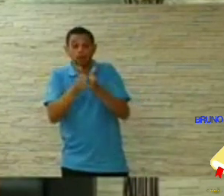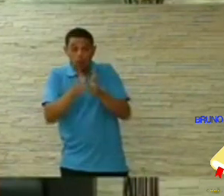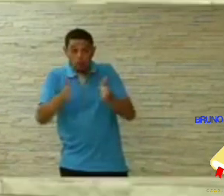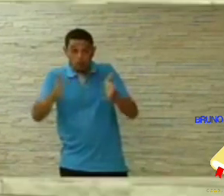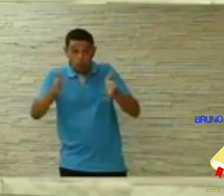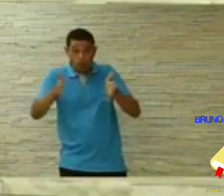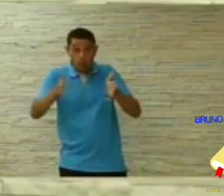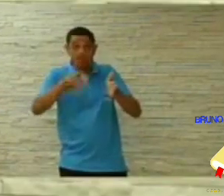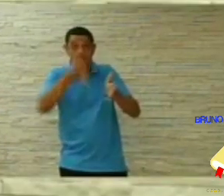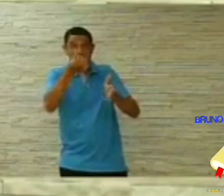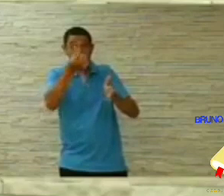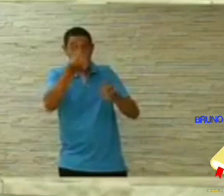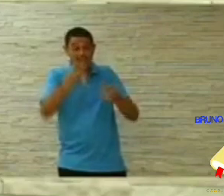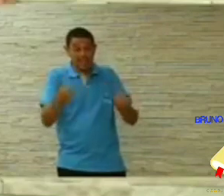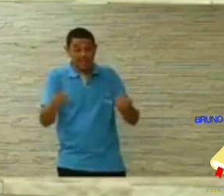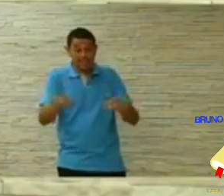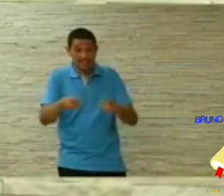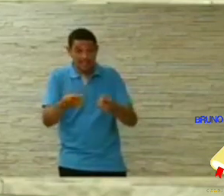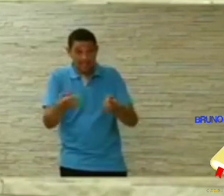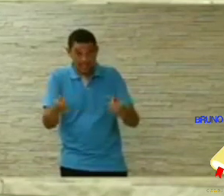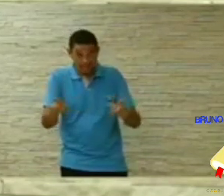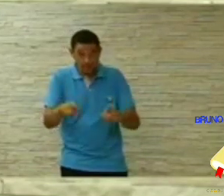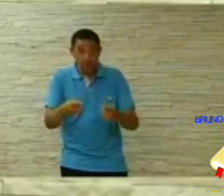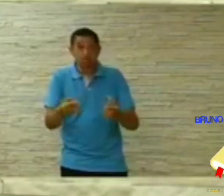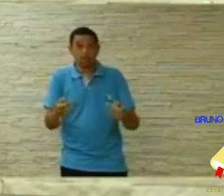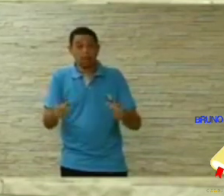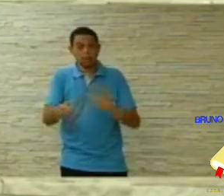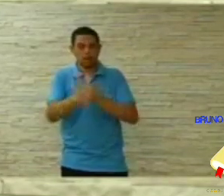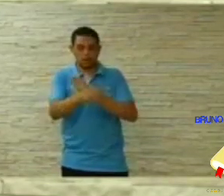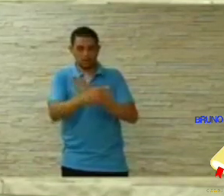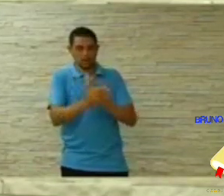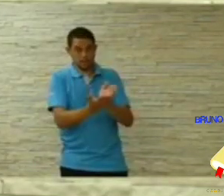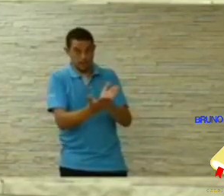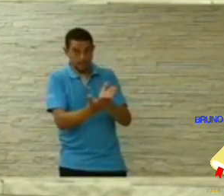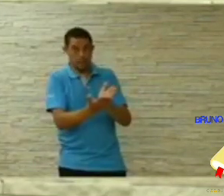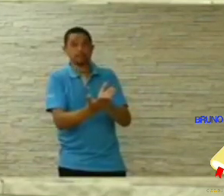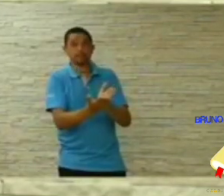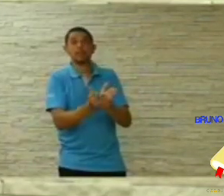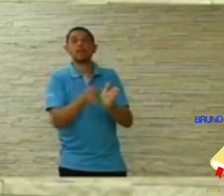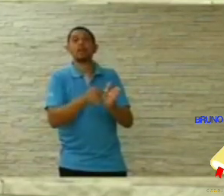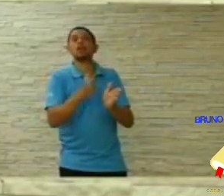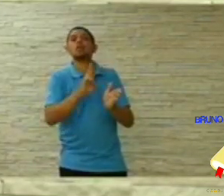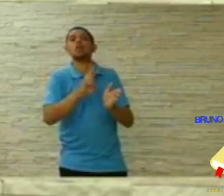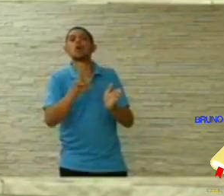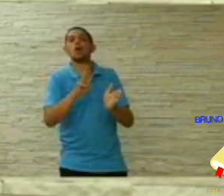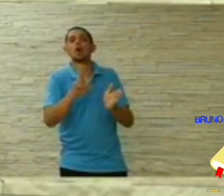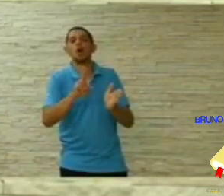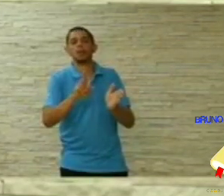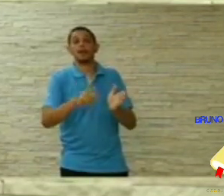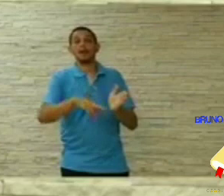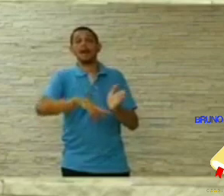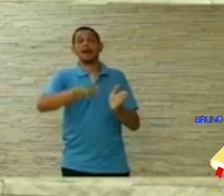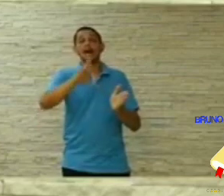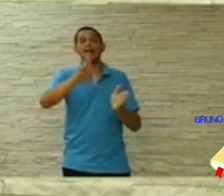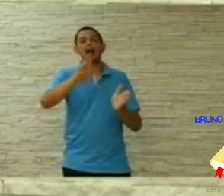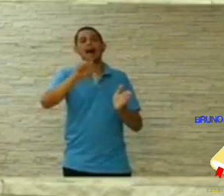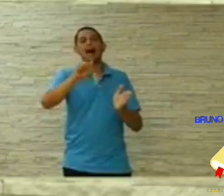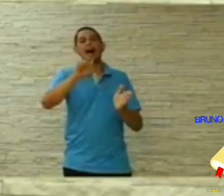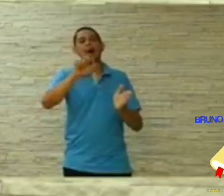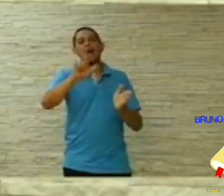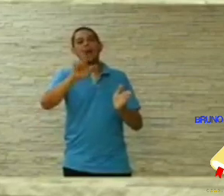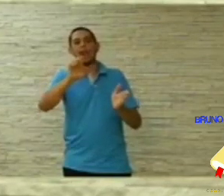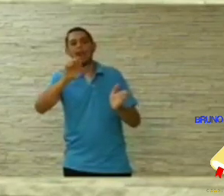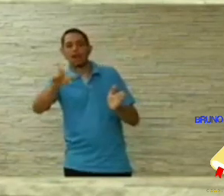de seis hinos, de seis salmos da Bíblia, que eram chamados Halel do Egito ou Aleluia do